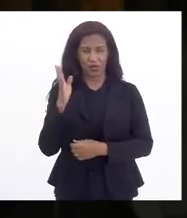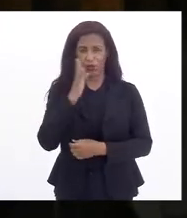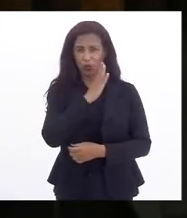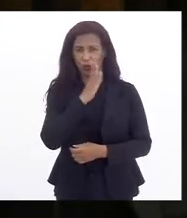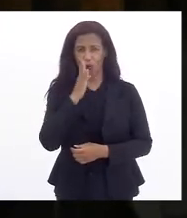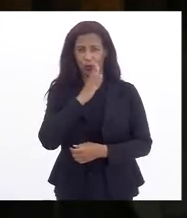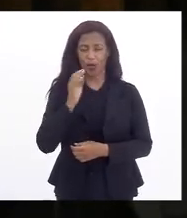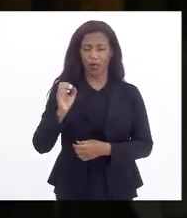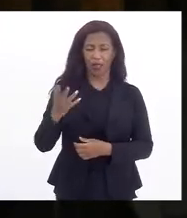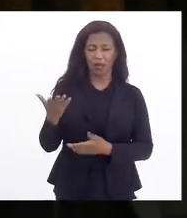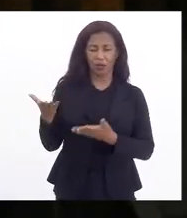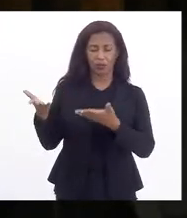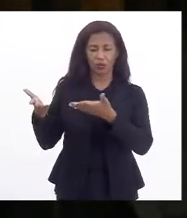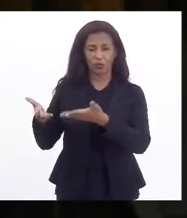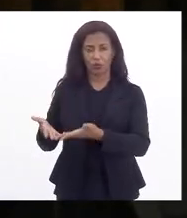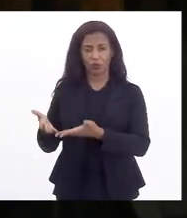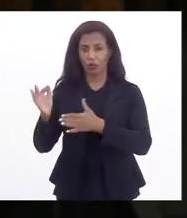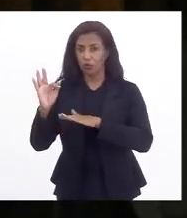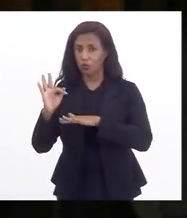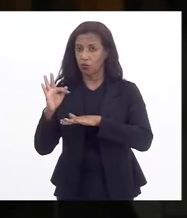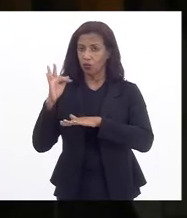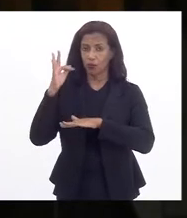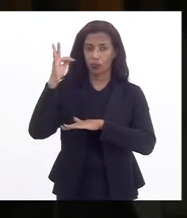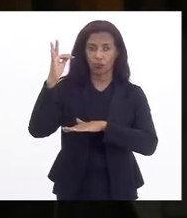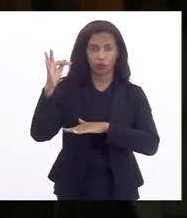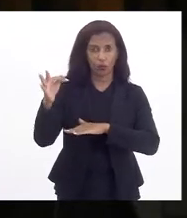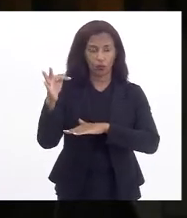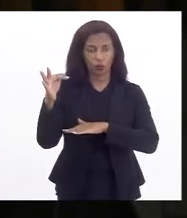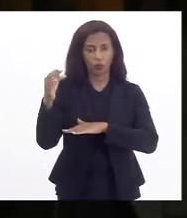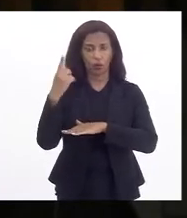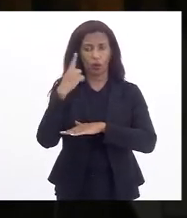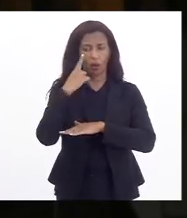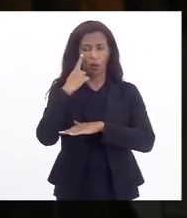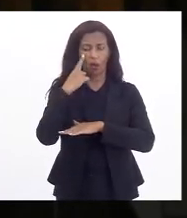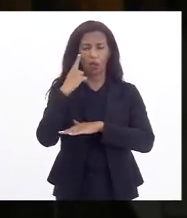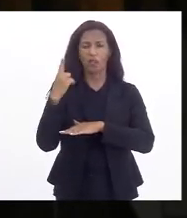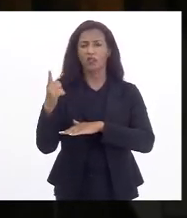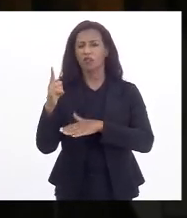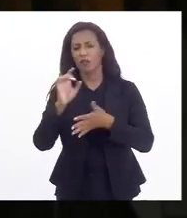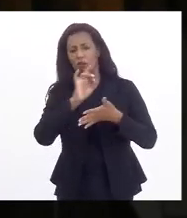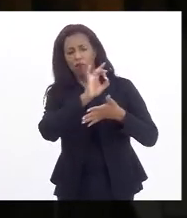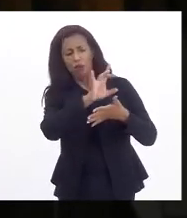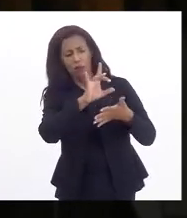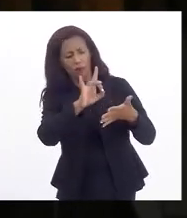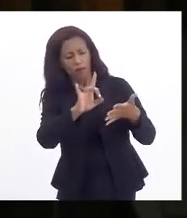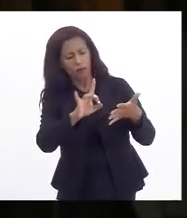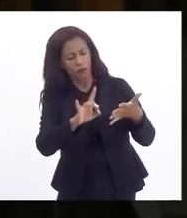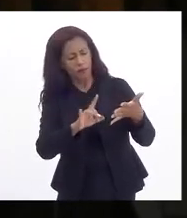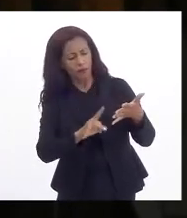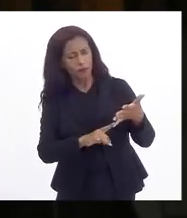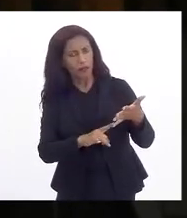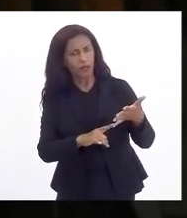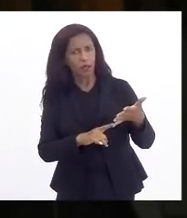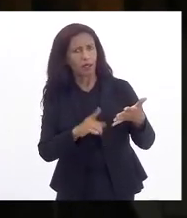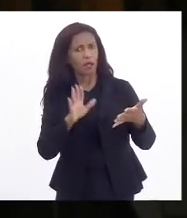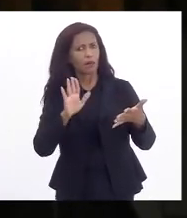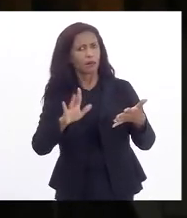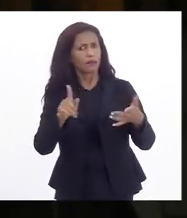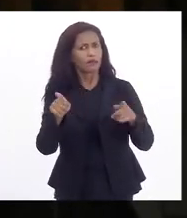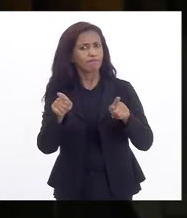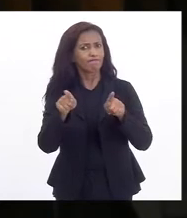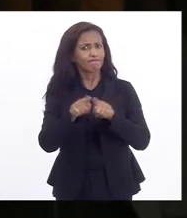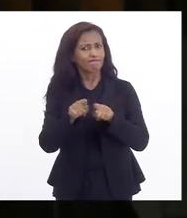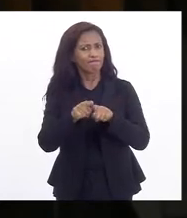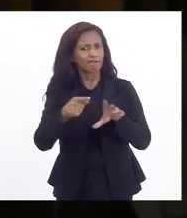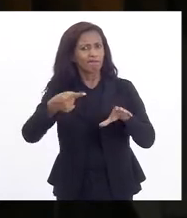não somente no futuro de rever esse escritórios Mas também disse auditar